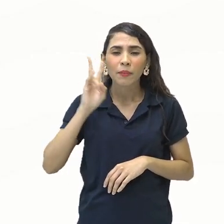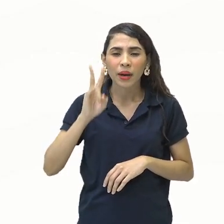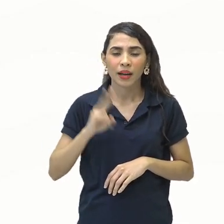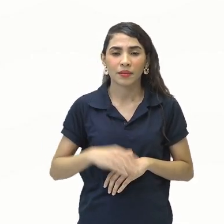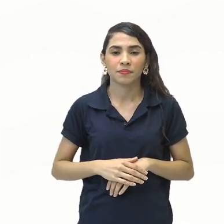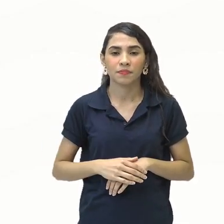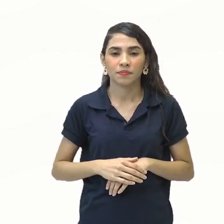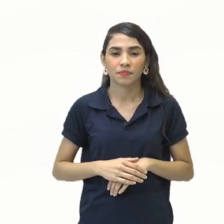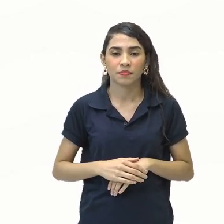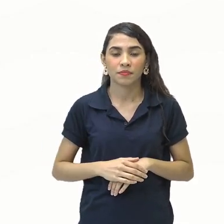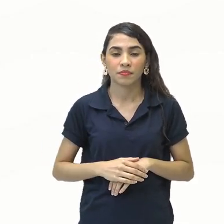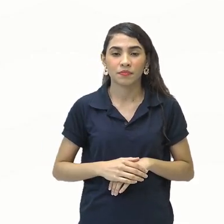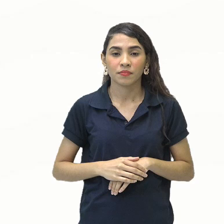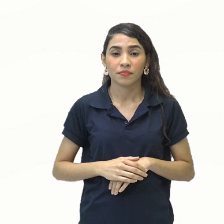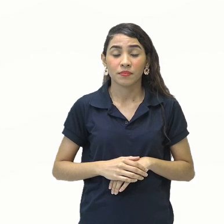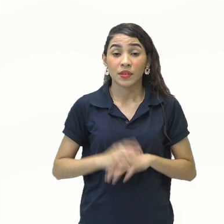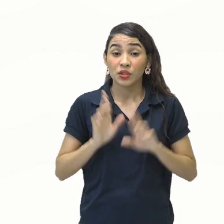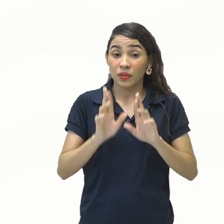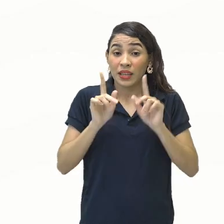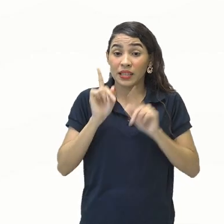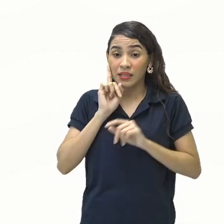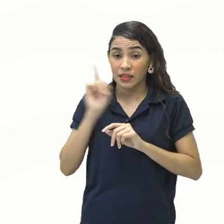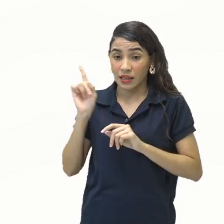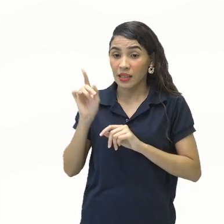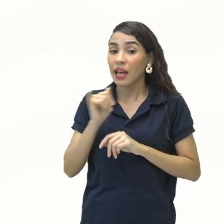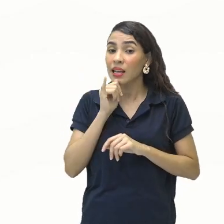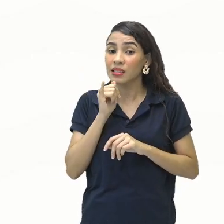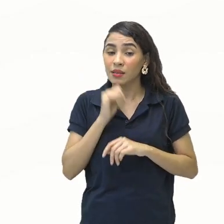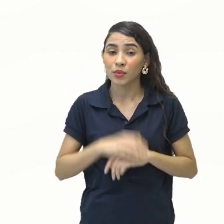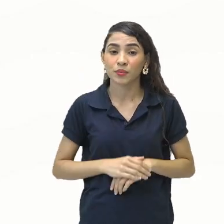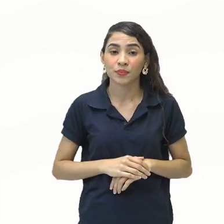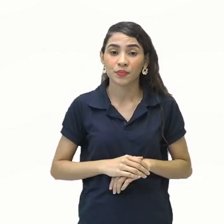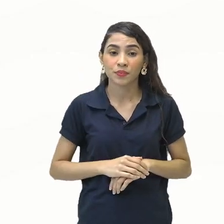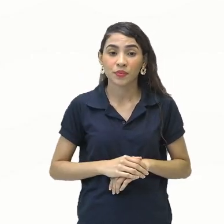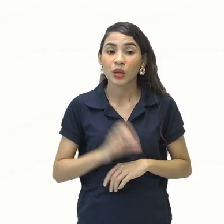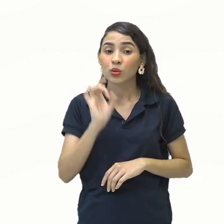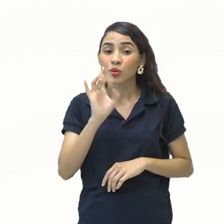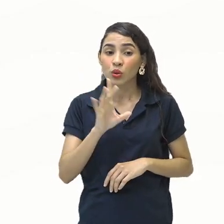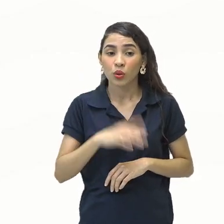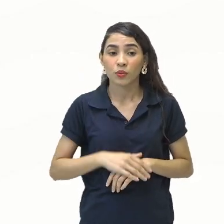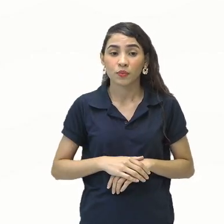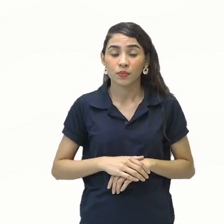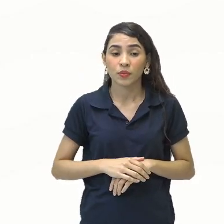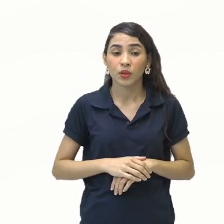essas nuances, né? Então vamos ver, nós temos somente,